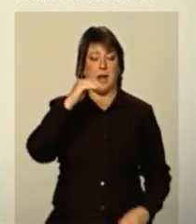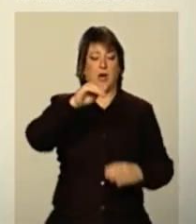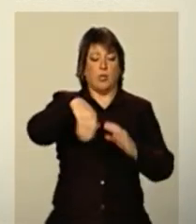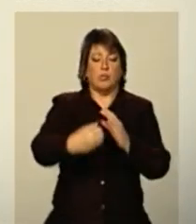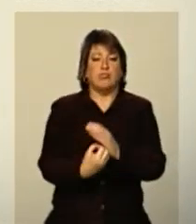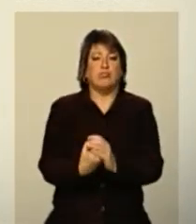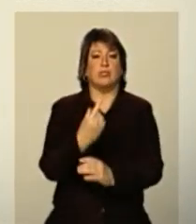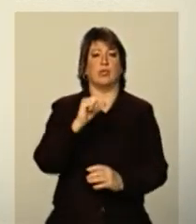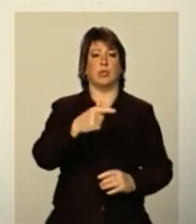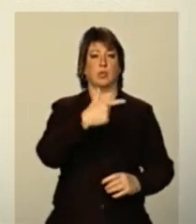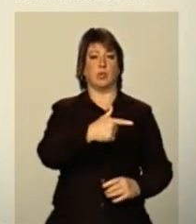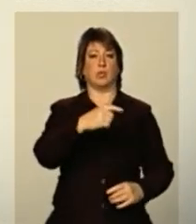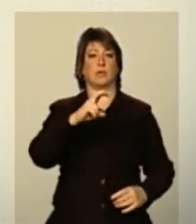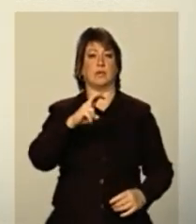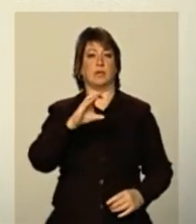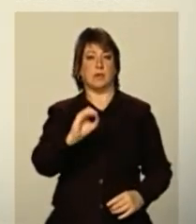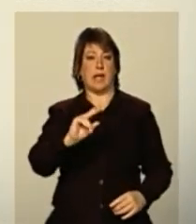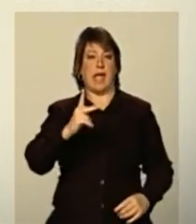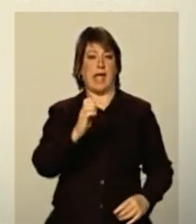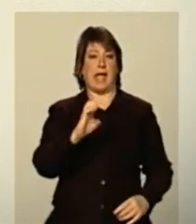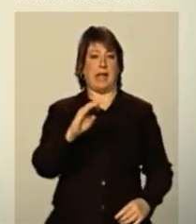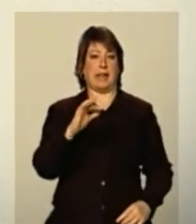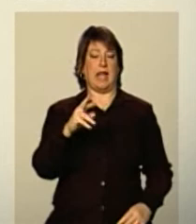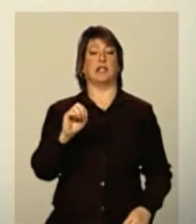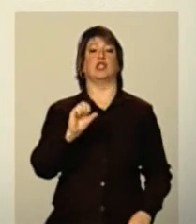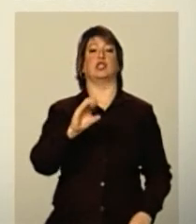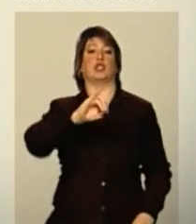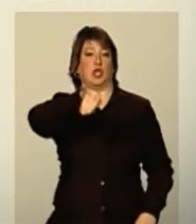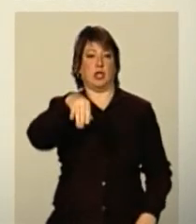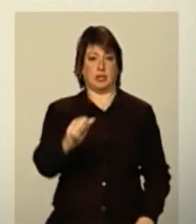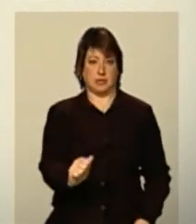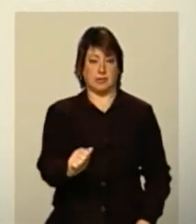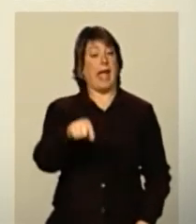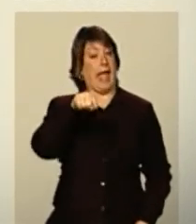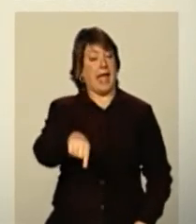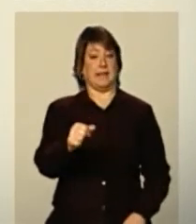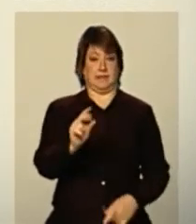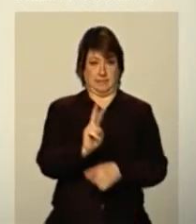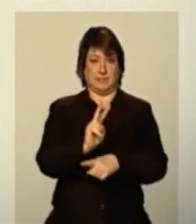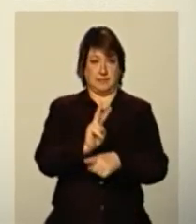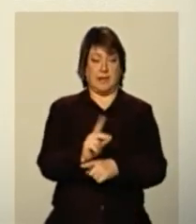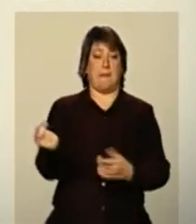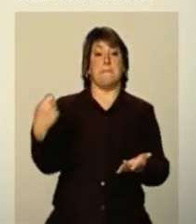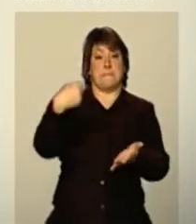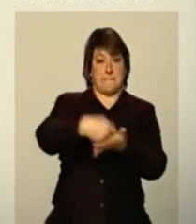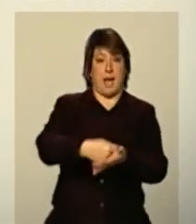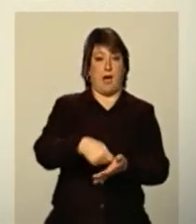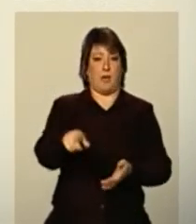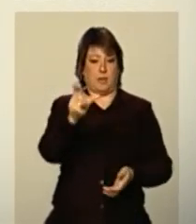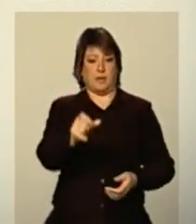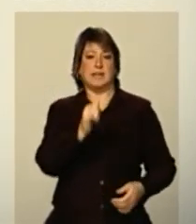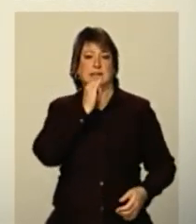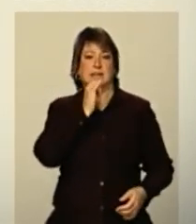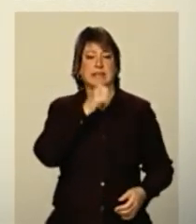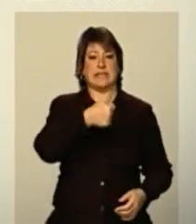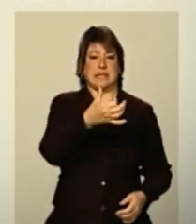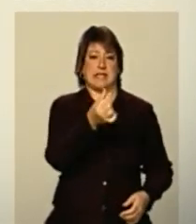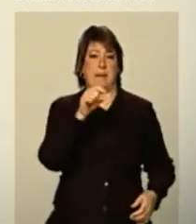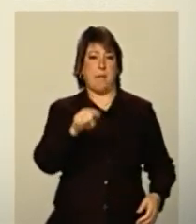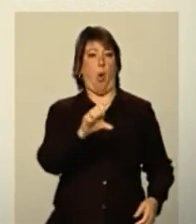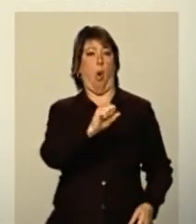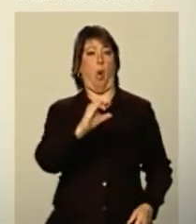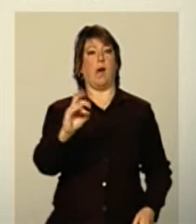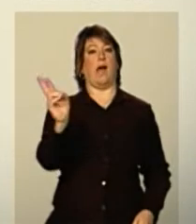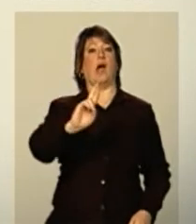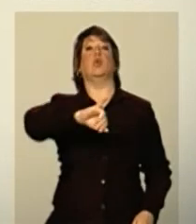plantar 250 hectares de soja. Por esse empréstimo, ele pagou R$ 16.800